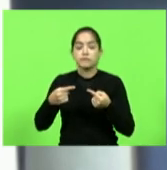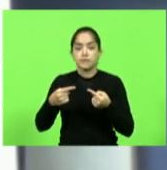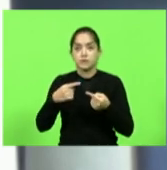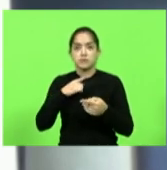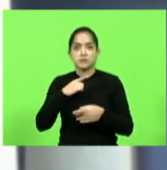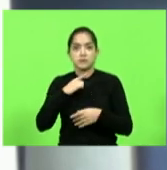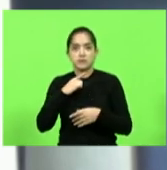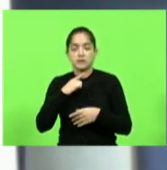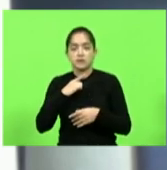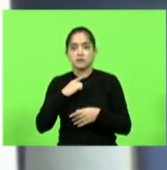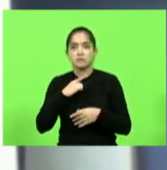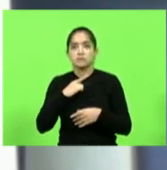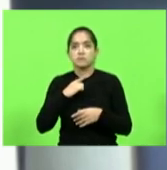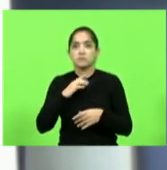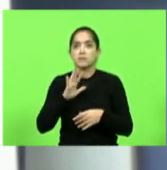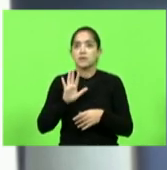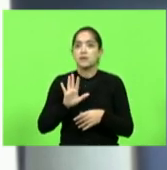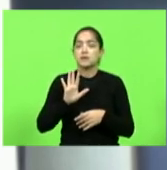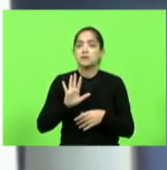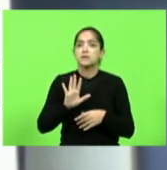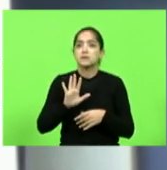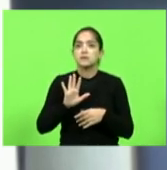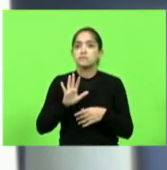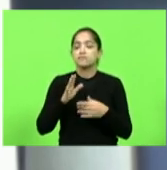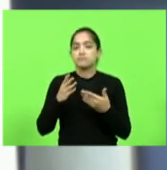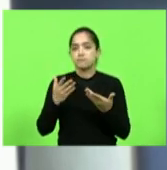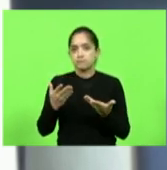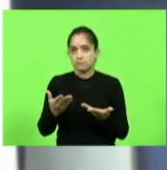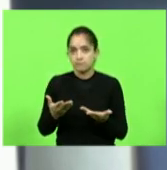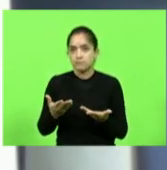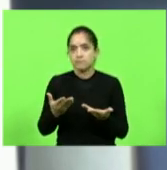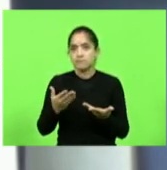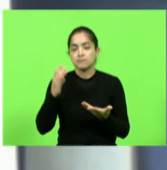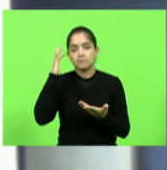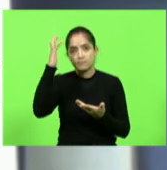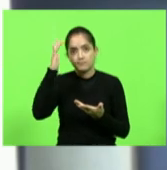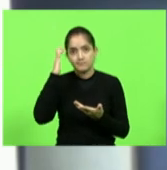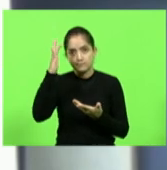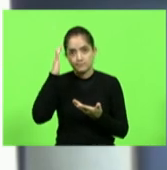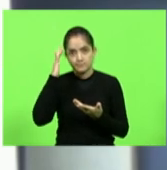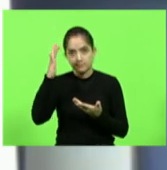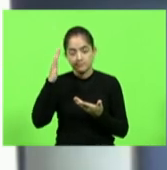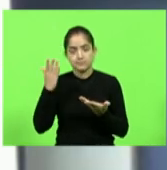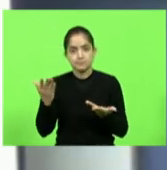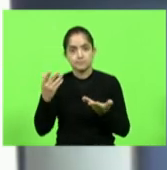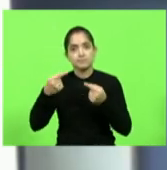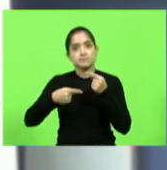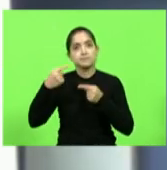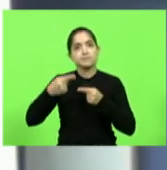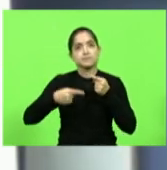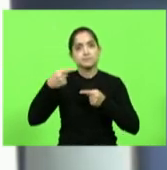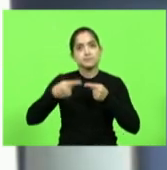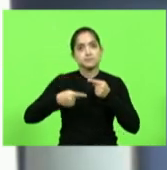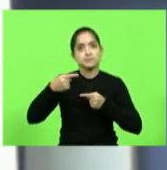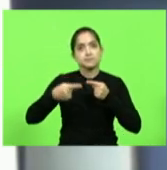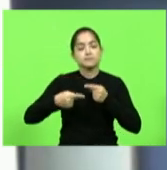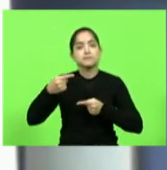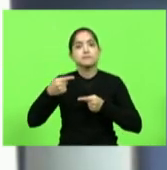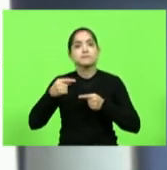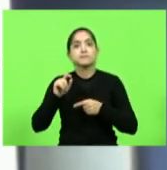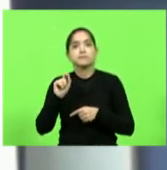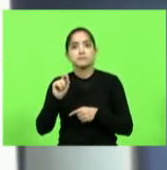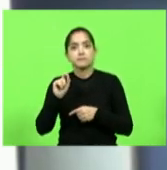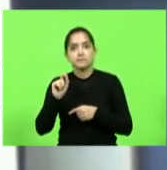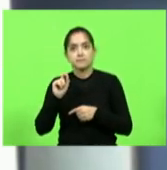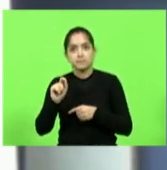mas eu quero trazer aqui também para reflexão e debate a discussão da